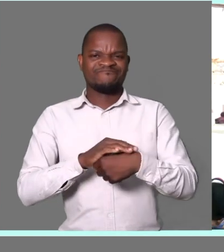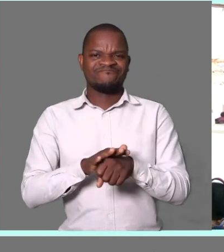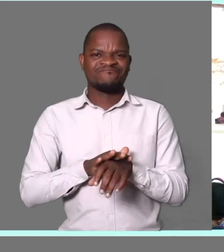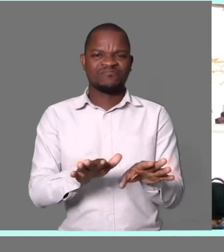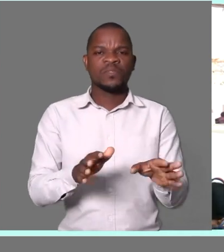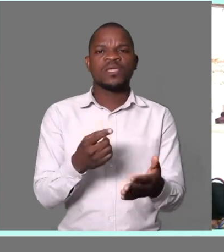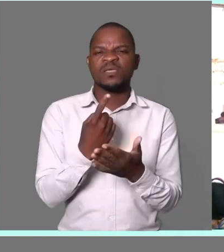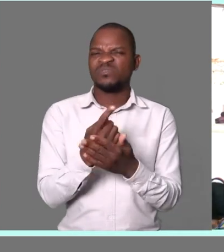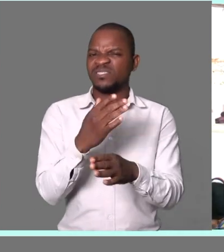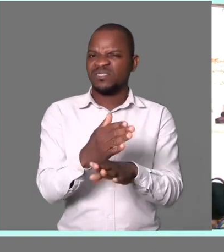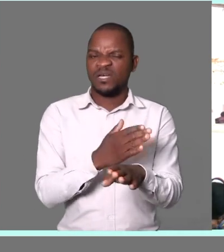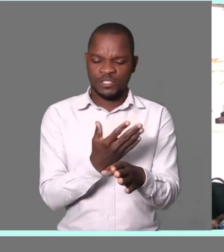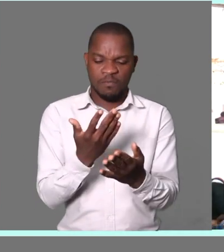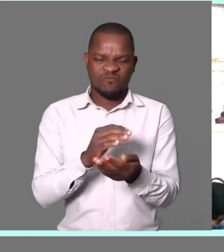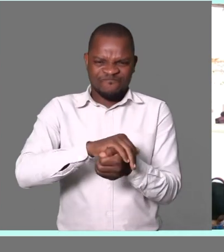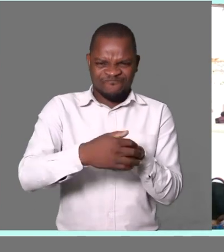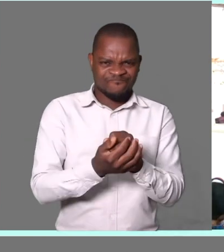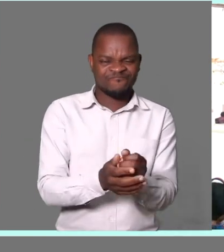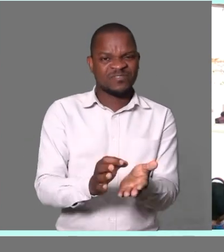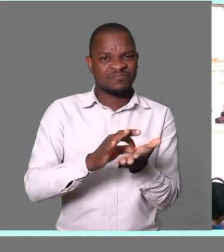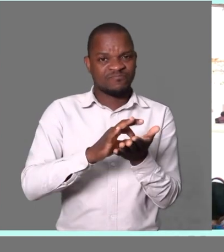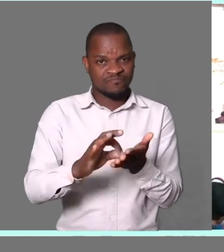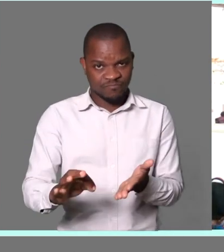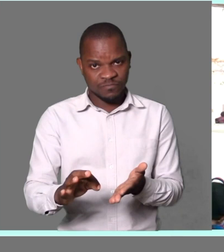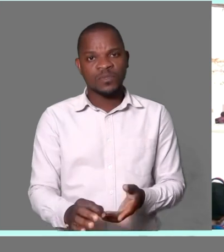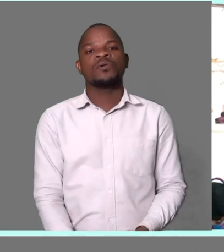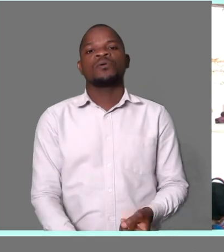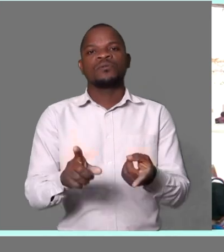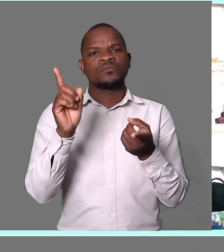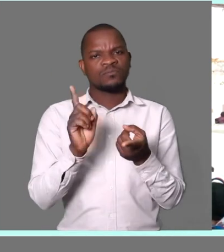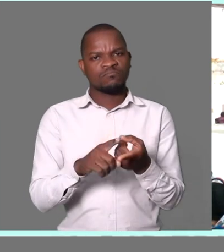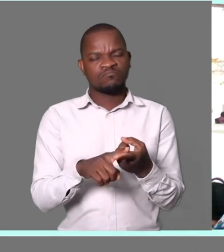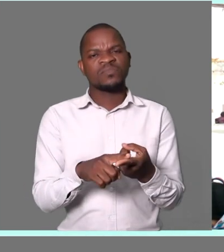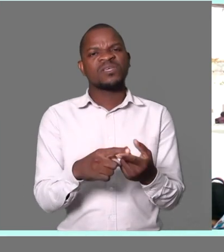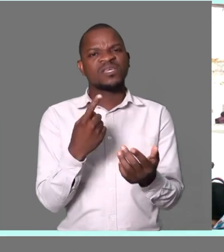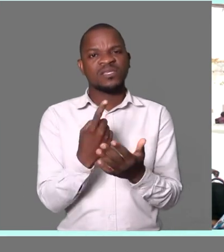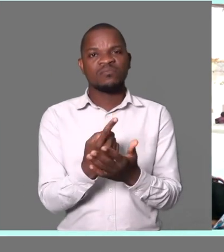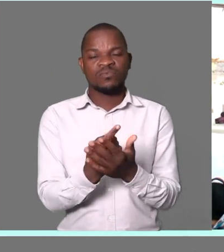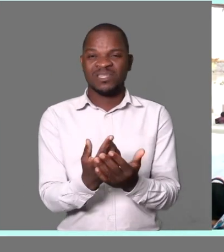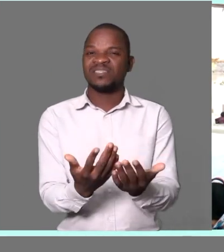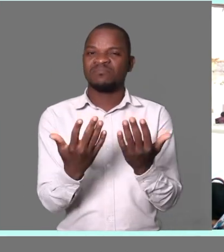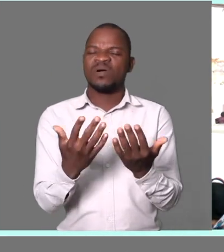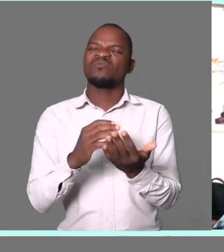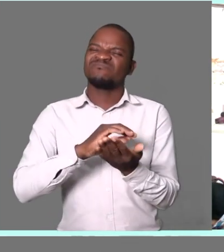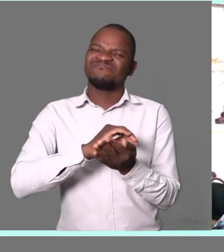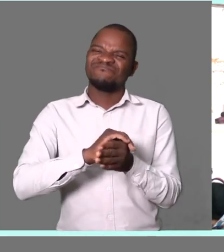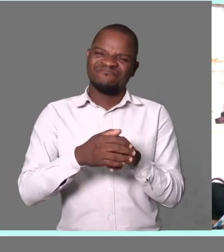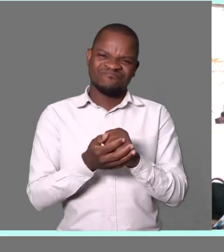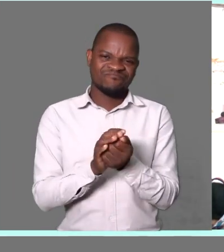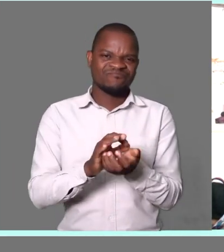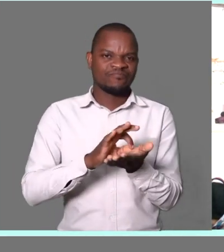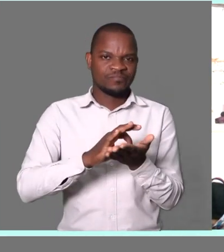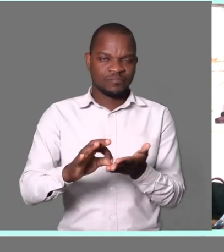temos de primeiro lavá-lo as mãos. Inclusive, você própria também deve lavar as mãos.